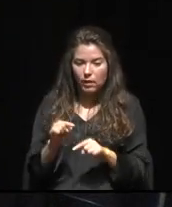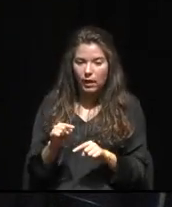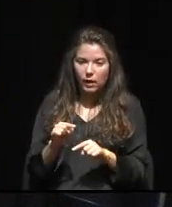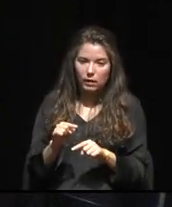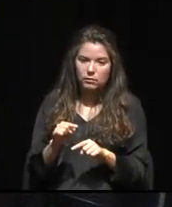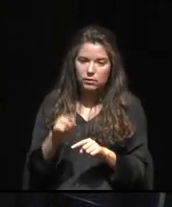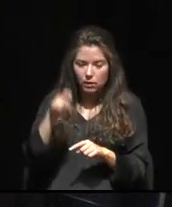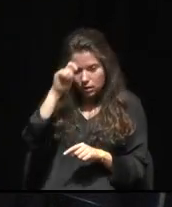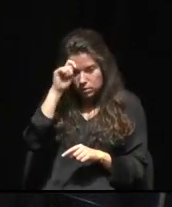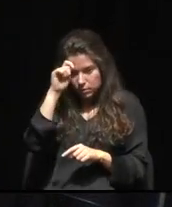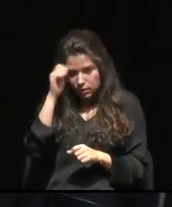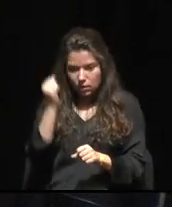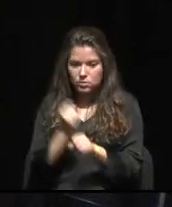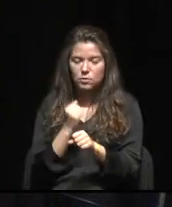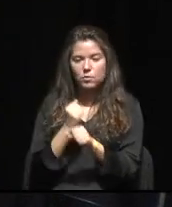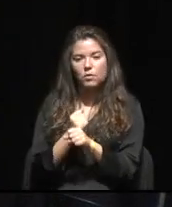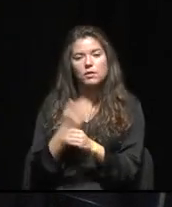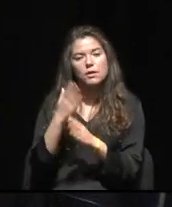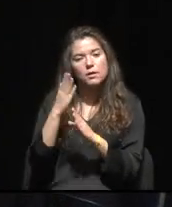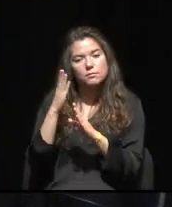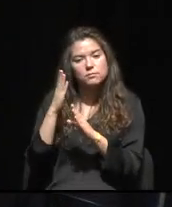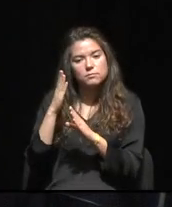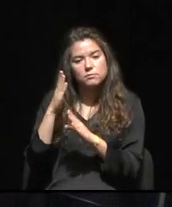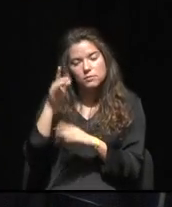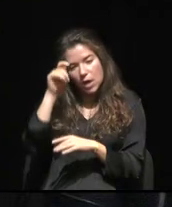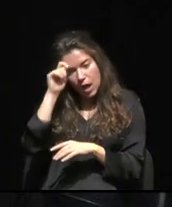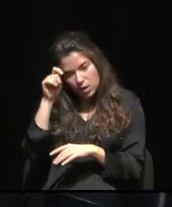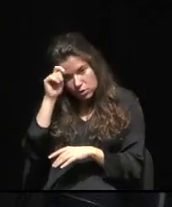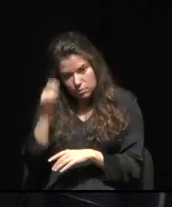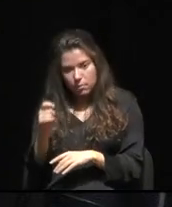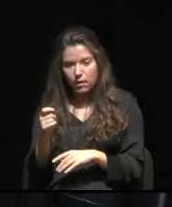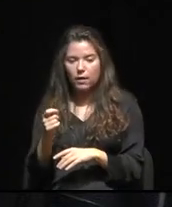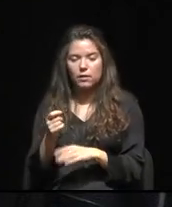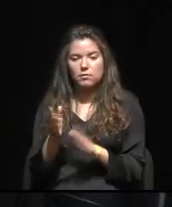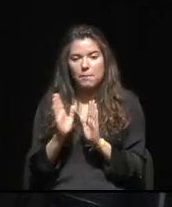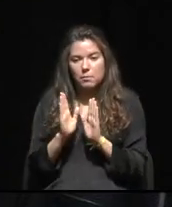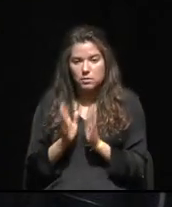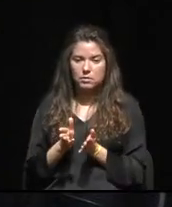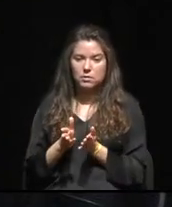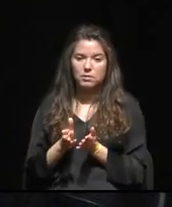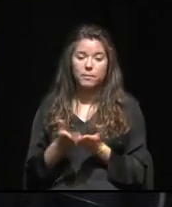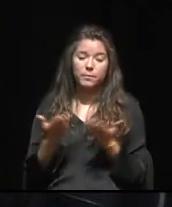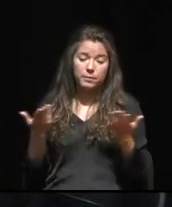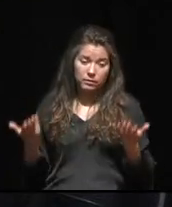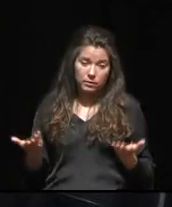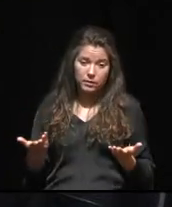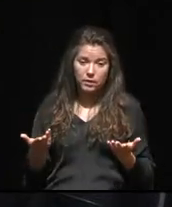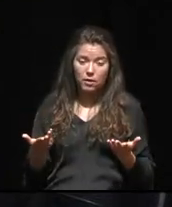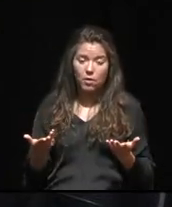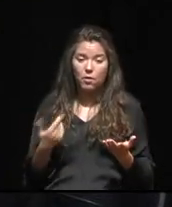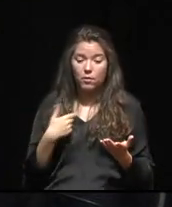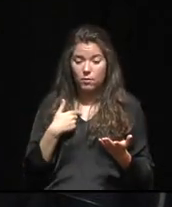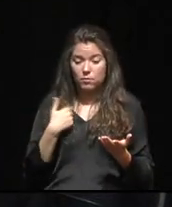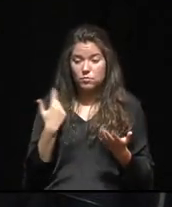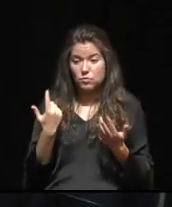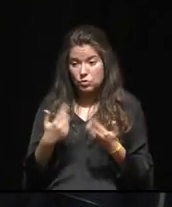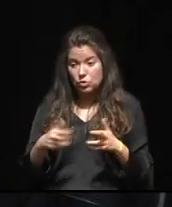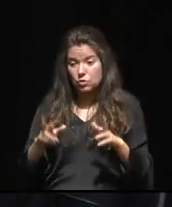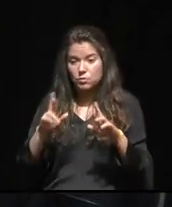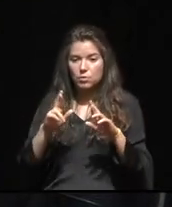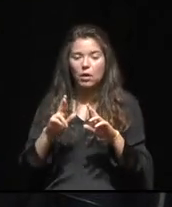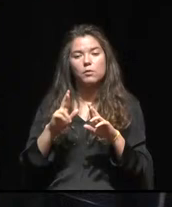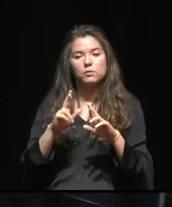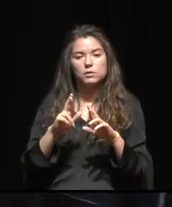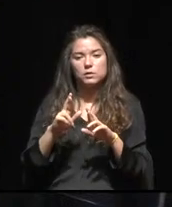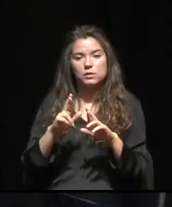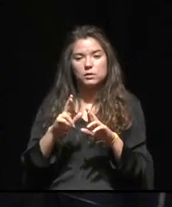trabalhadores tratando-os com dignidade urbanidade e integridade Além disso espera-se que Cumpra